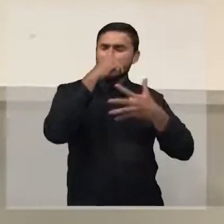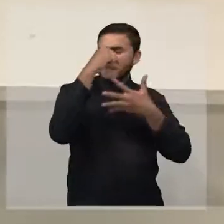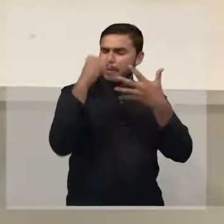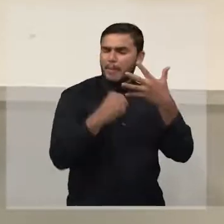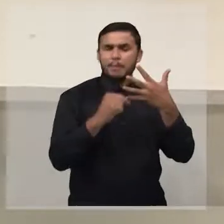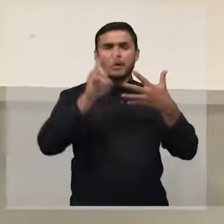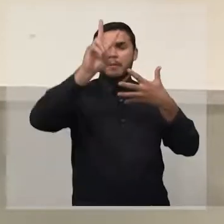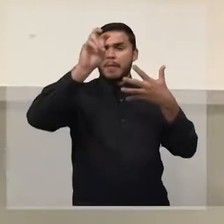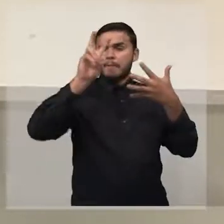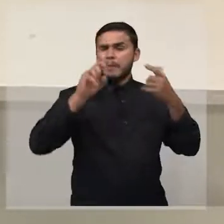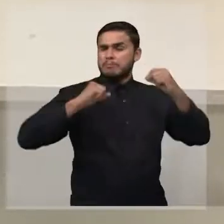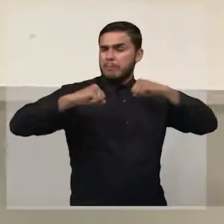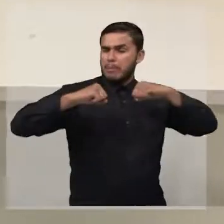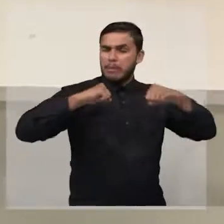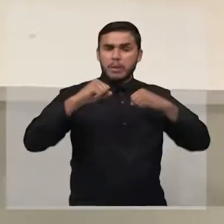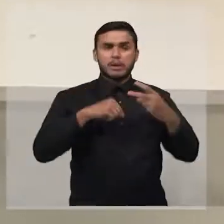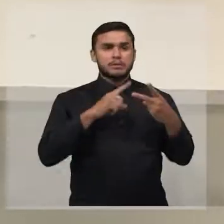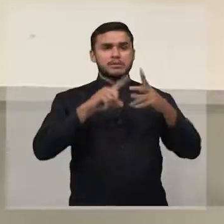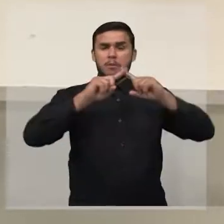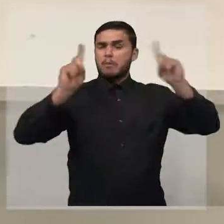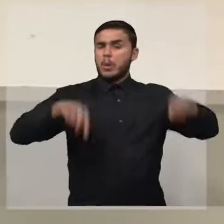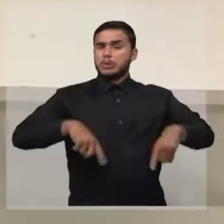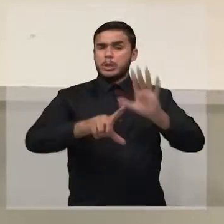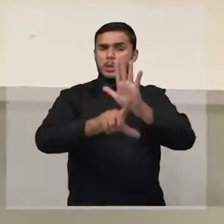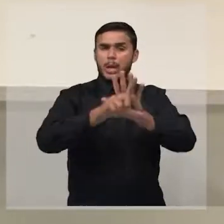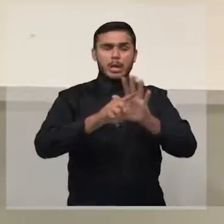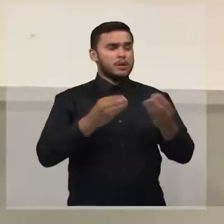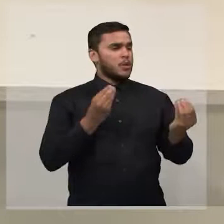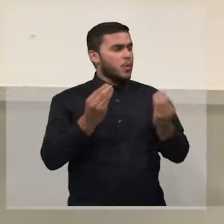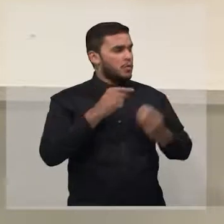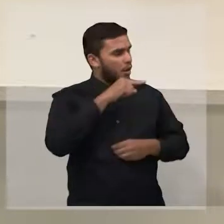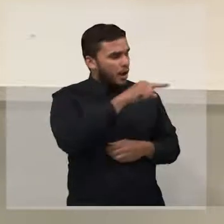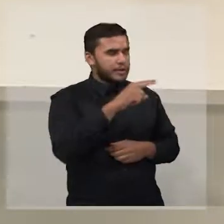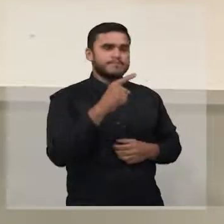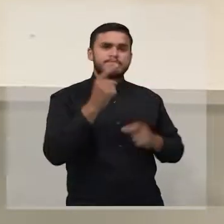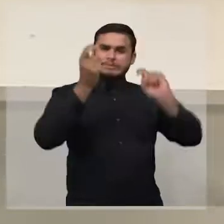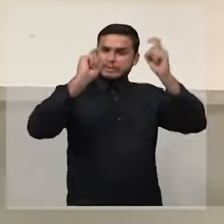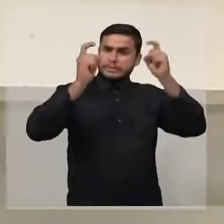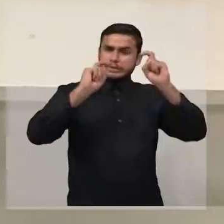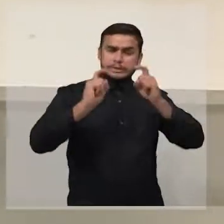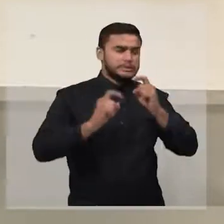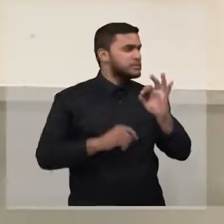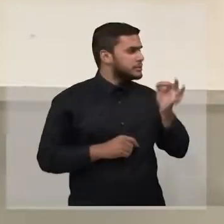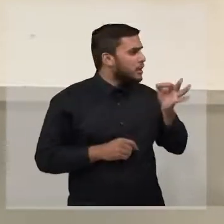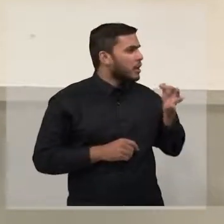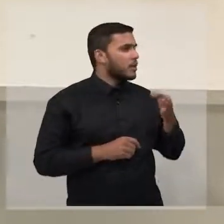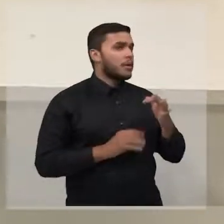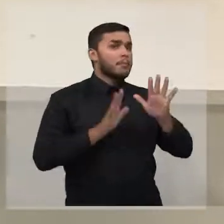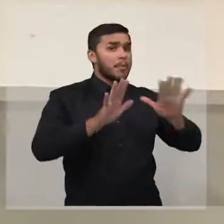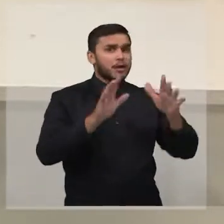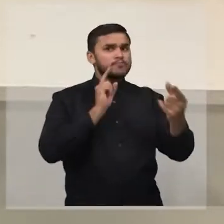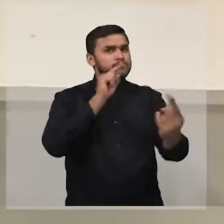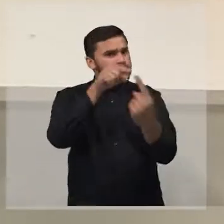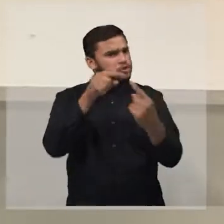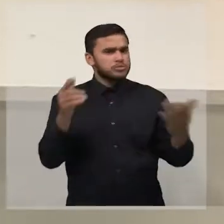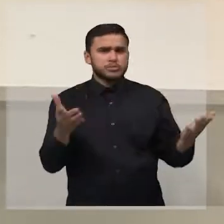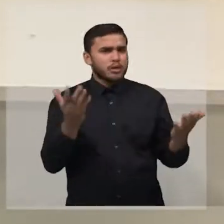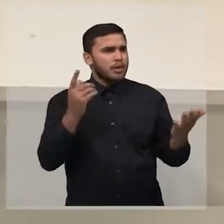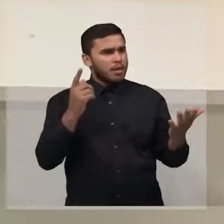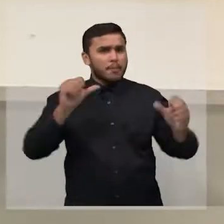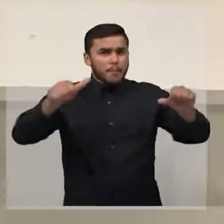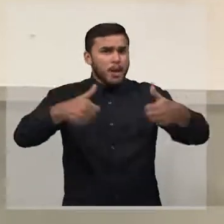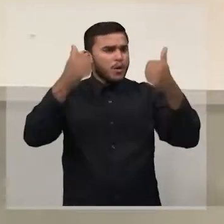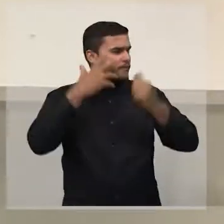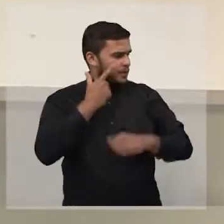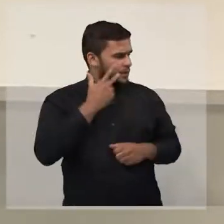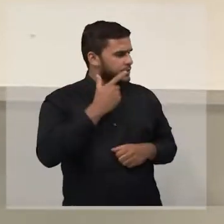ponto debatido, em cada lei debatida, em cada produção legislativa dos senhores. E o senhor tem